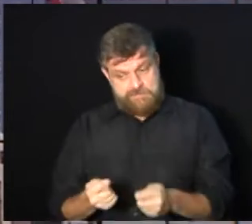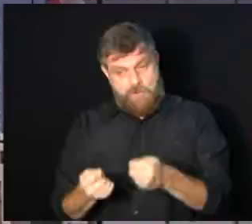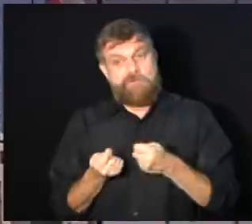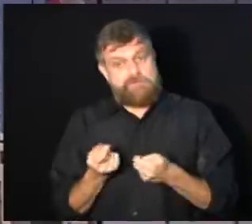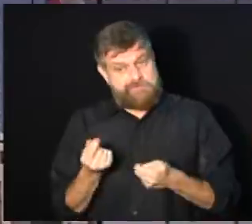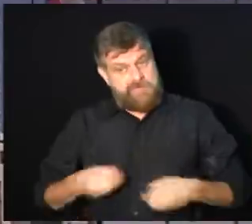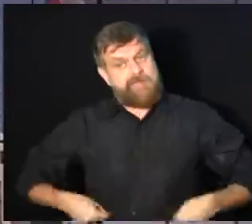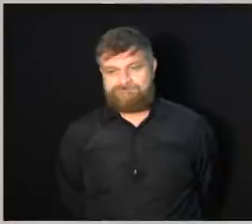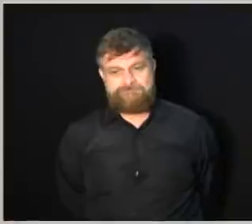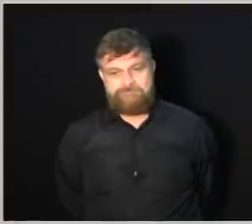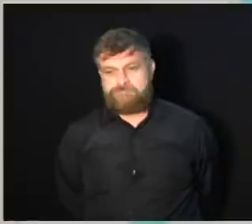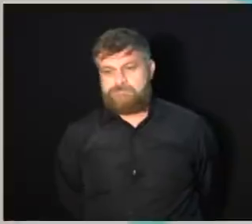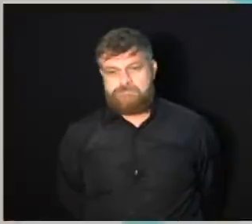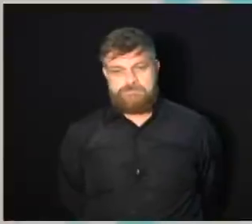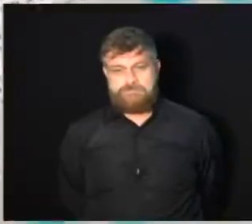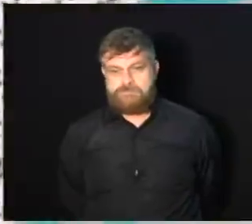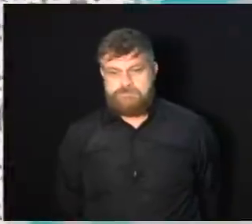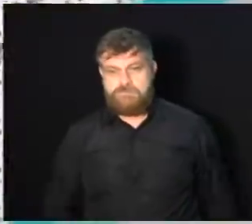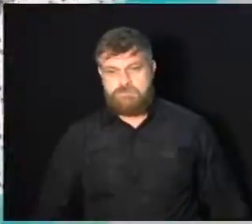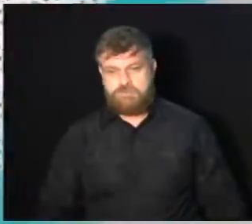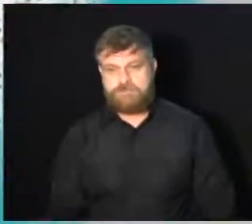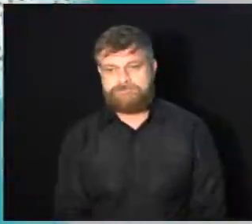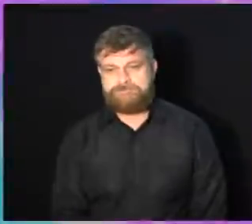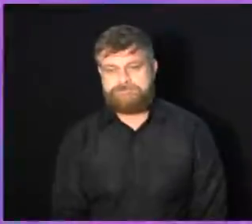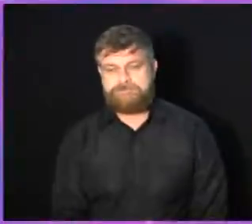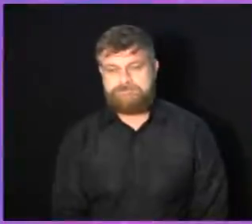as finanças.